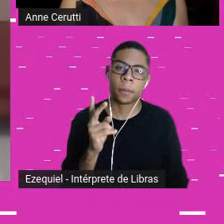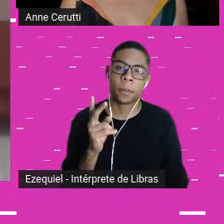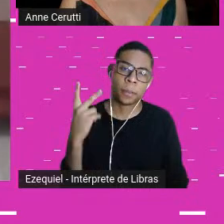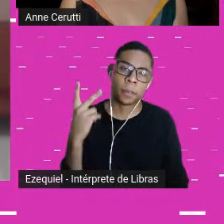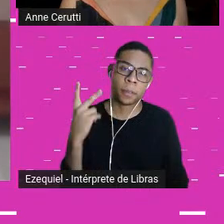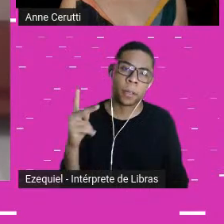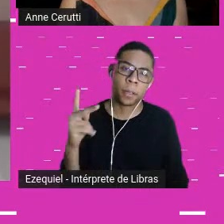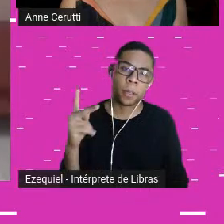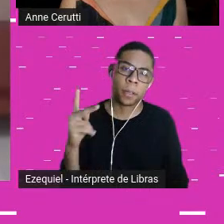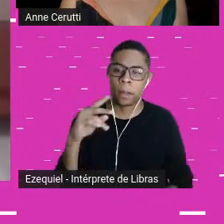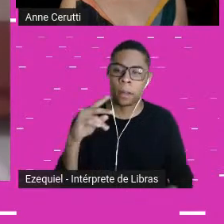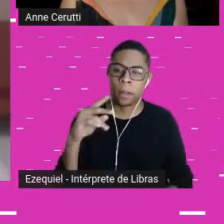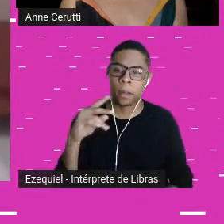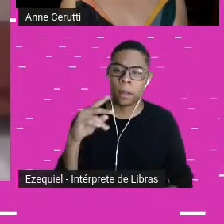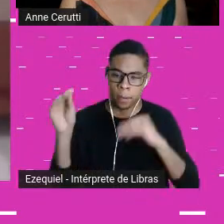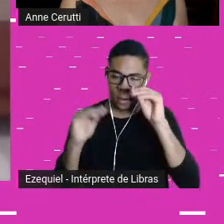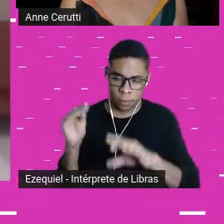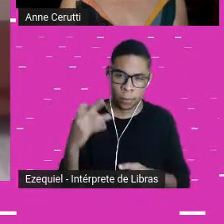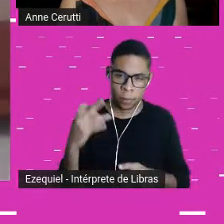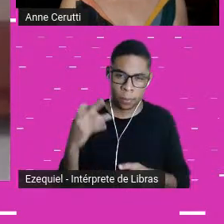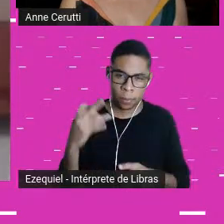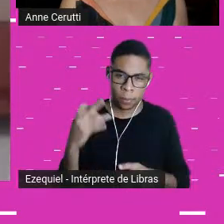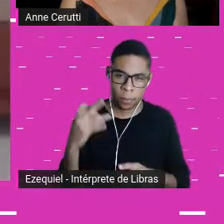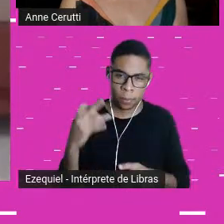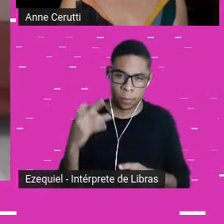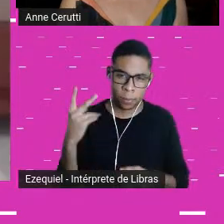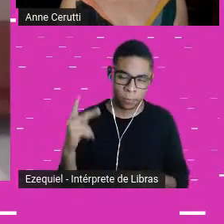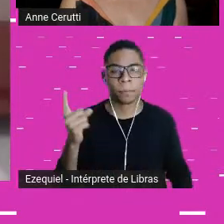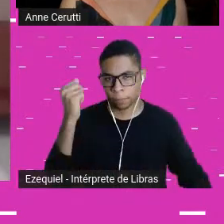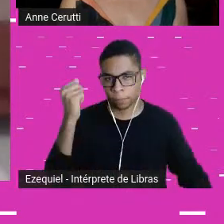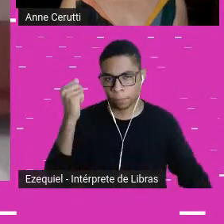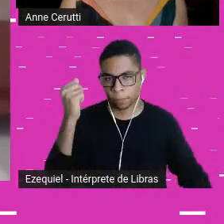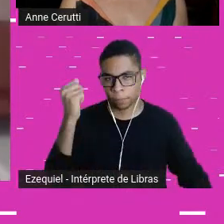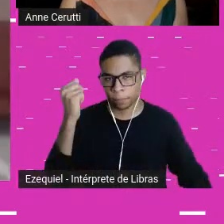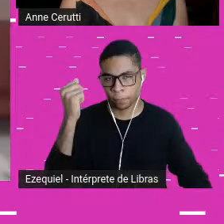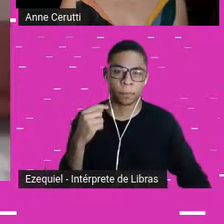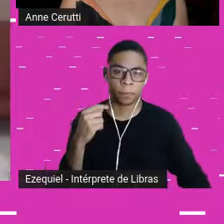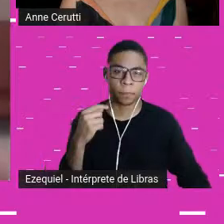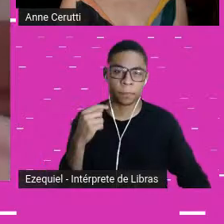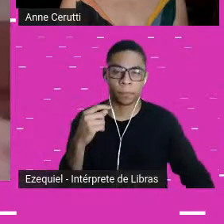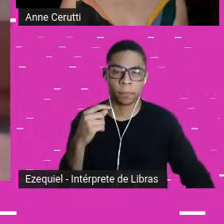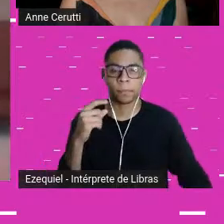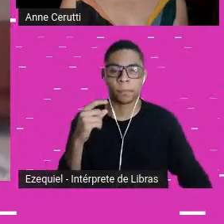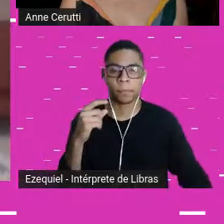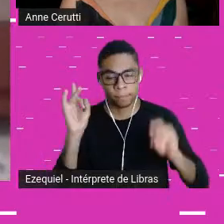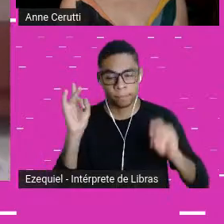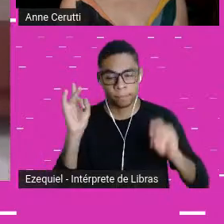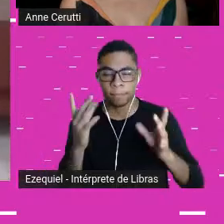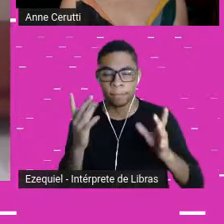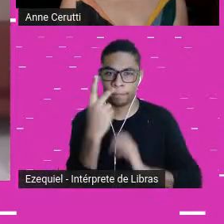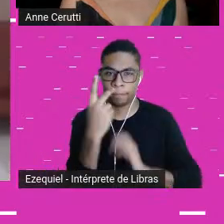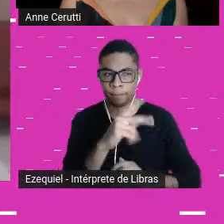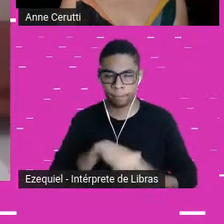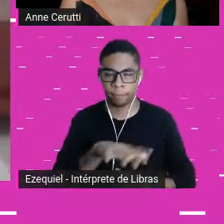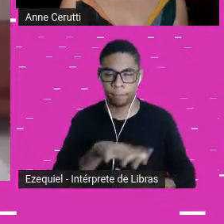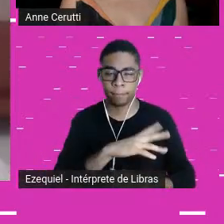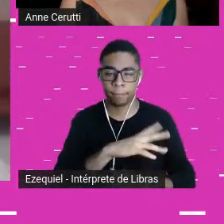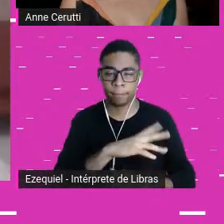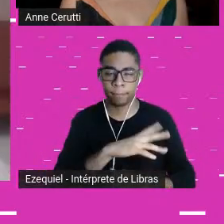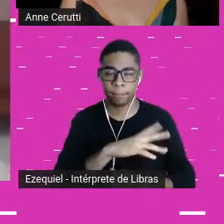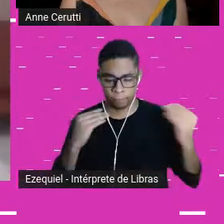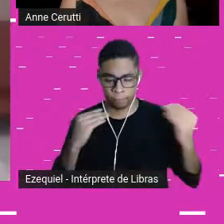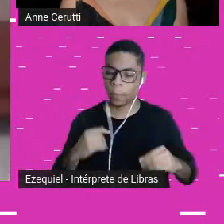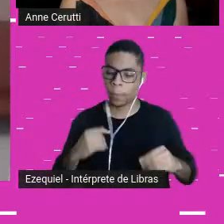nobreza, e aí isso foi vindo para o figurino. Realmente houve uma transformação né, do figurino ali